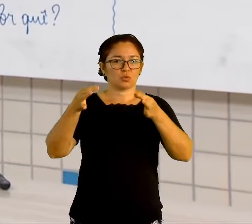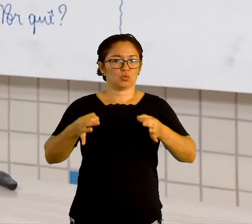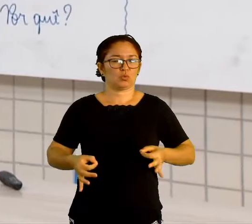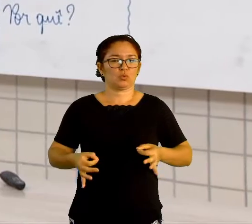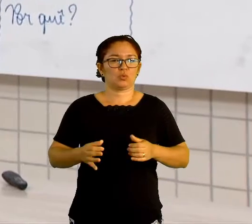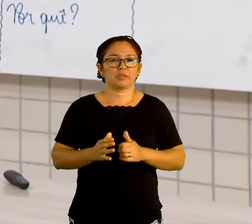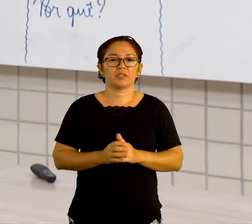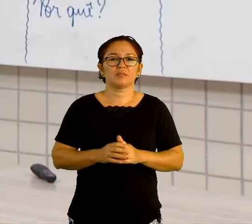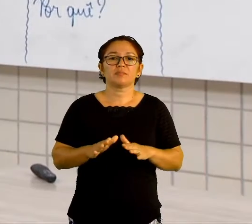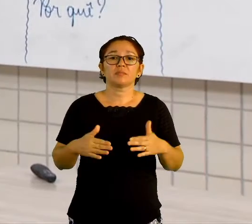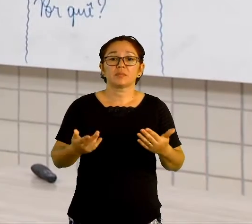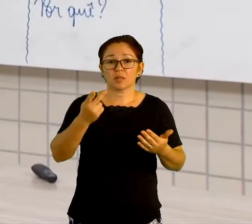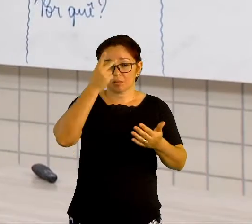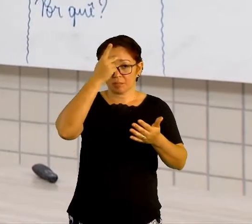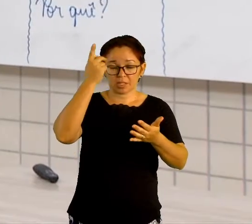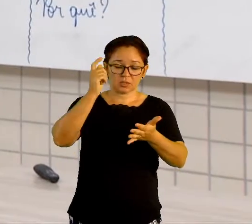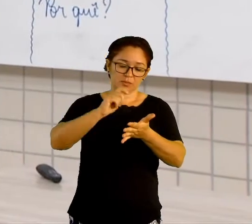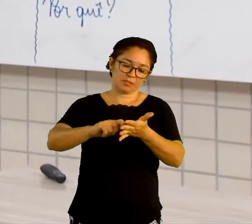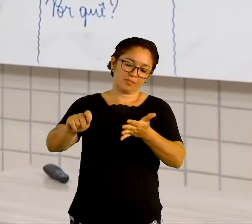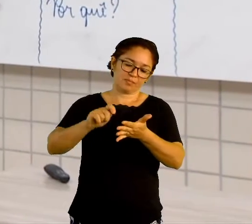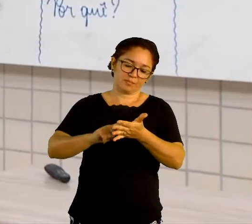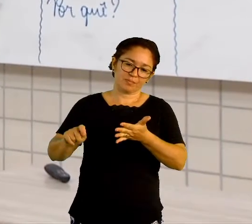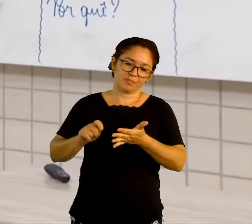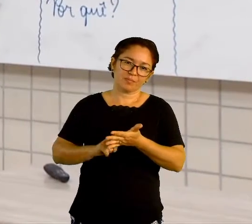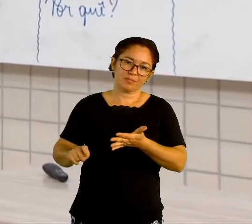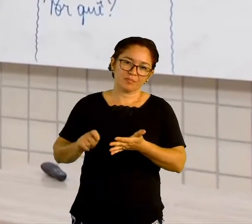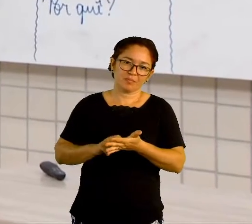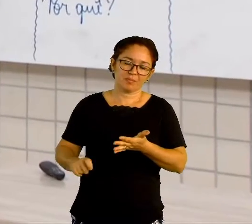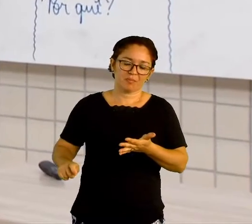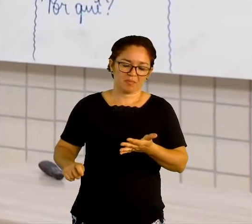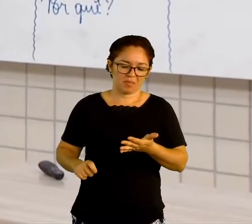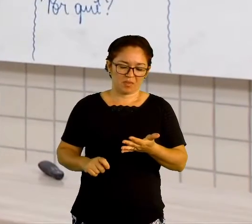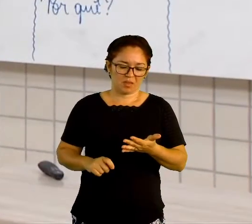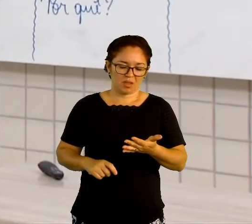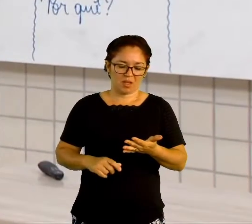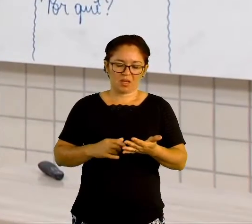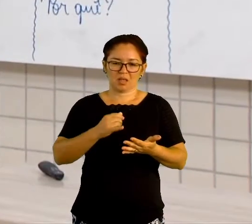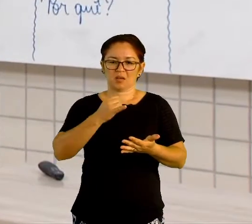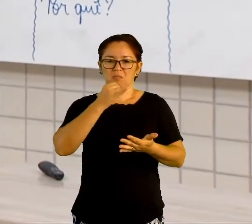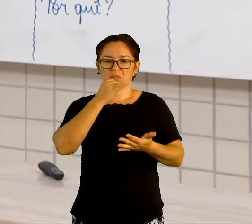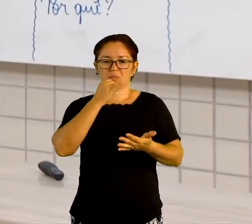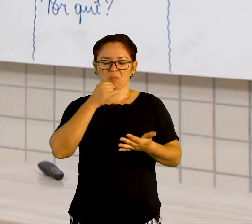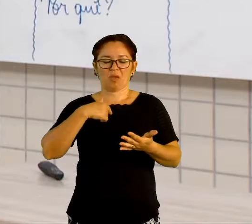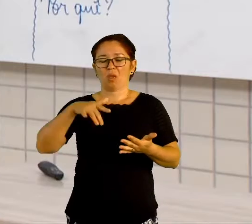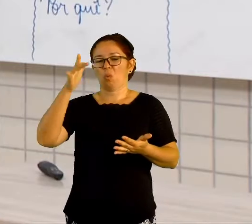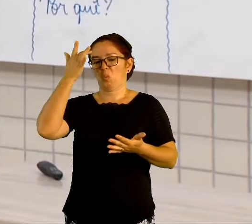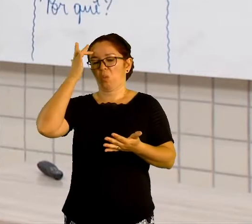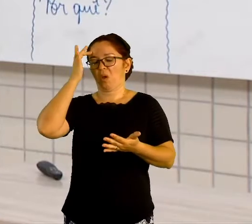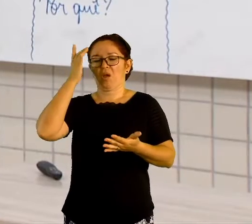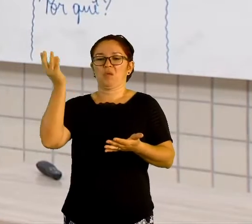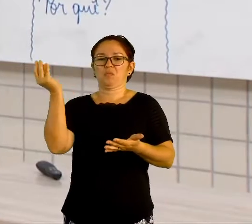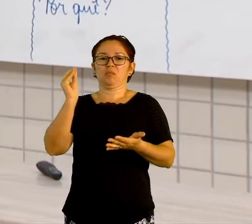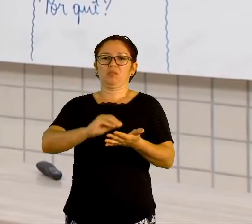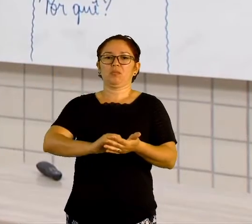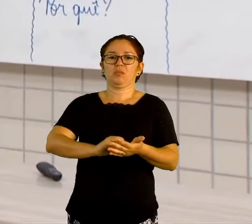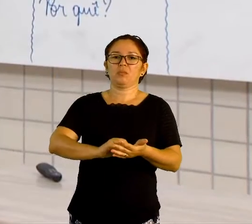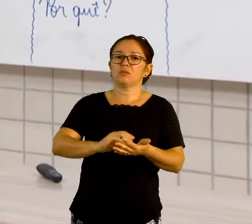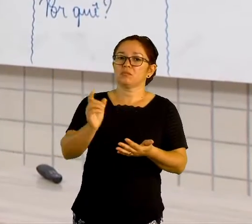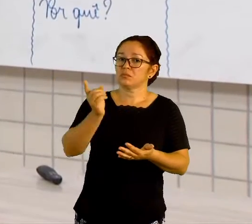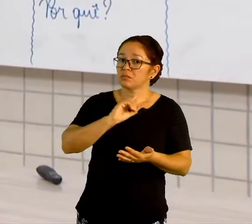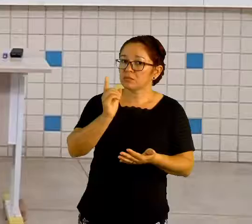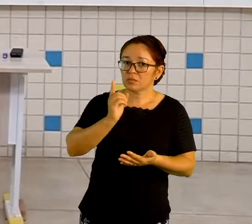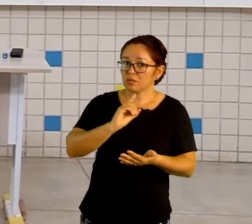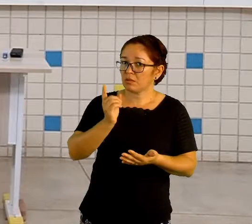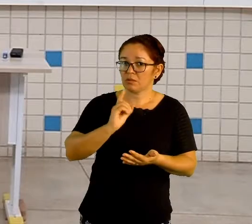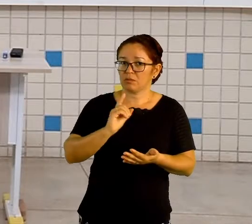essa notícia, ele não vai atribuir nenhum valor àquilo que está sendo escrito, àquilo que está sendo